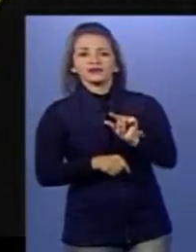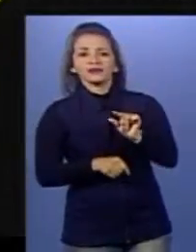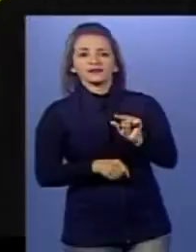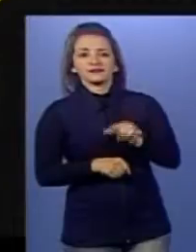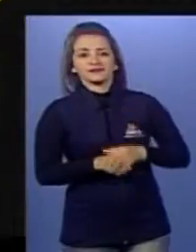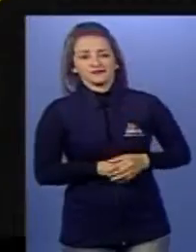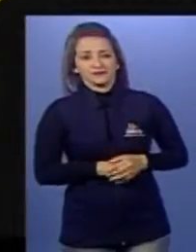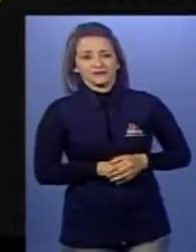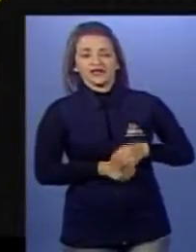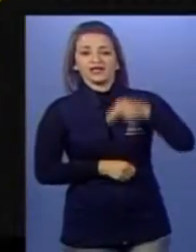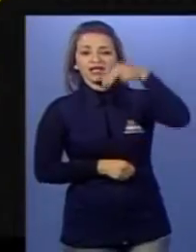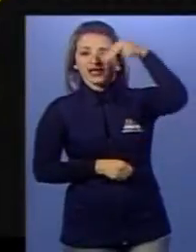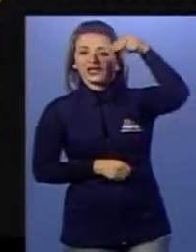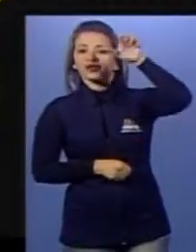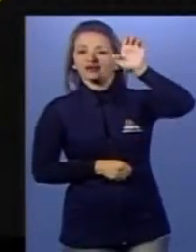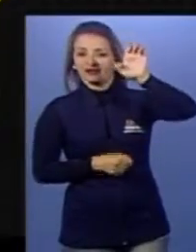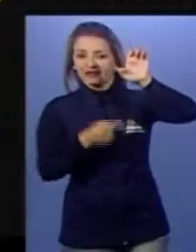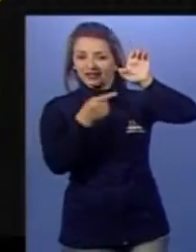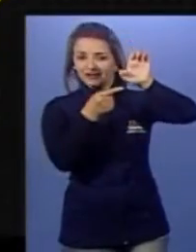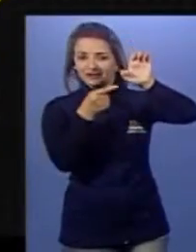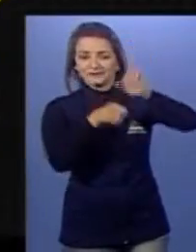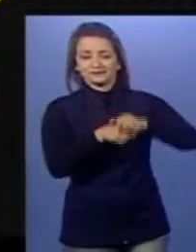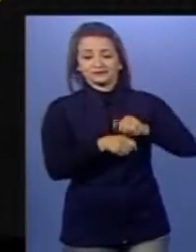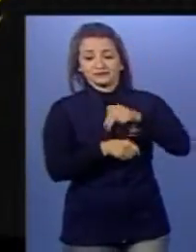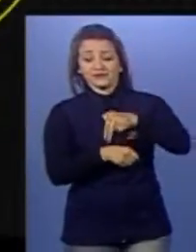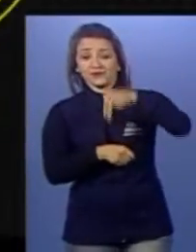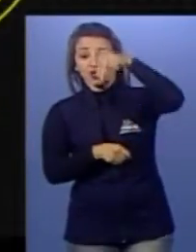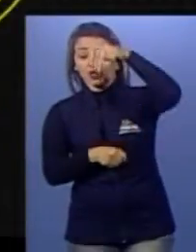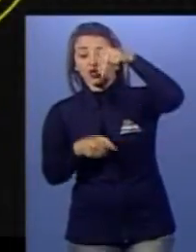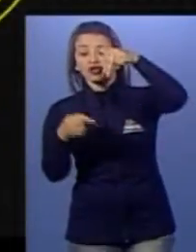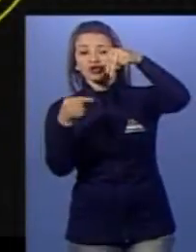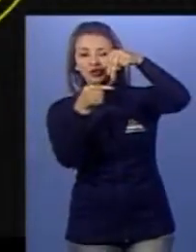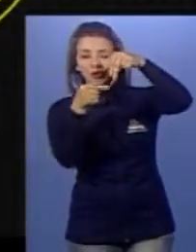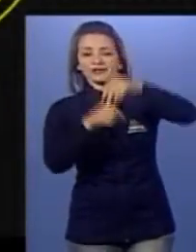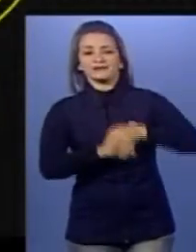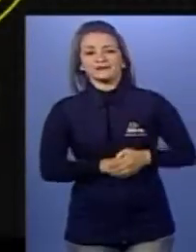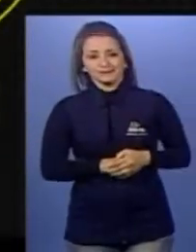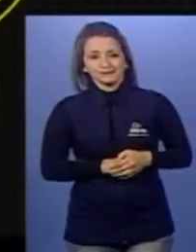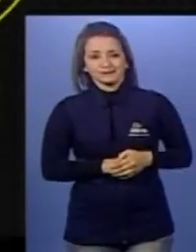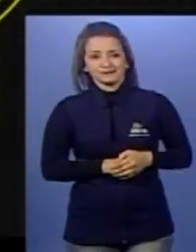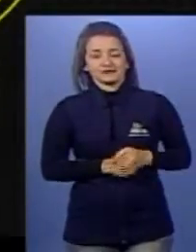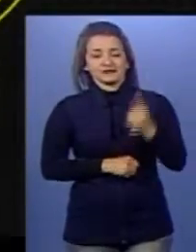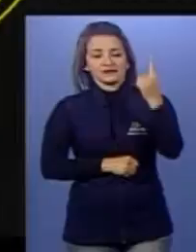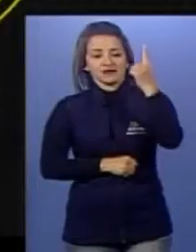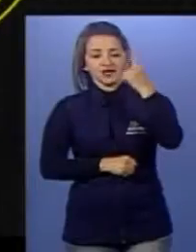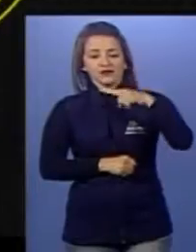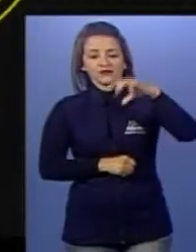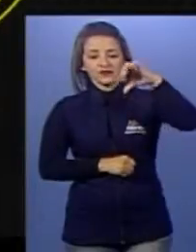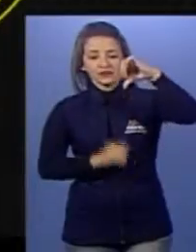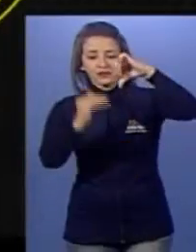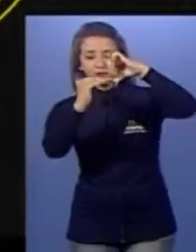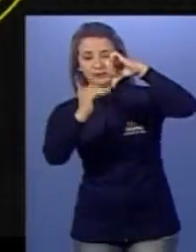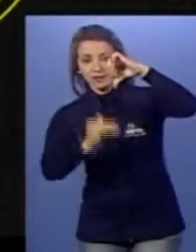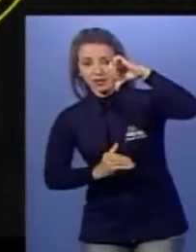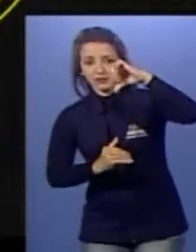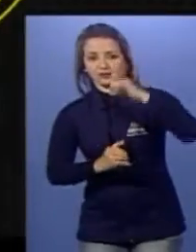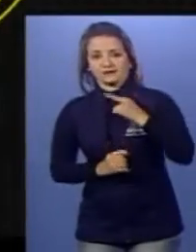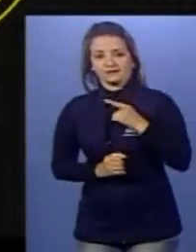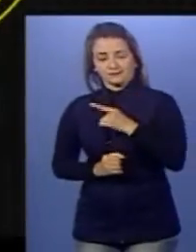baixo de 1,9 então entre o norte é abaixo do rio analógicas e mais menor limão